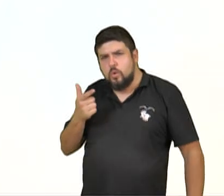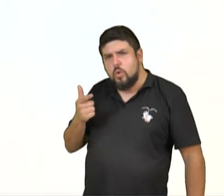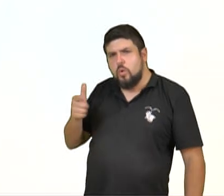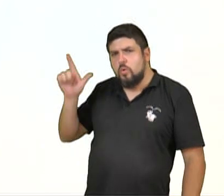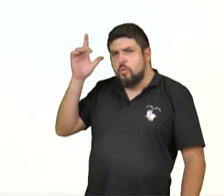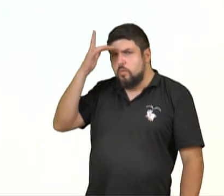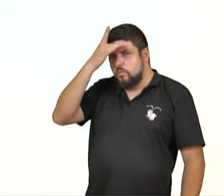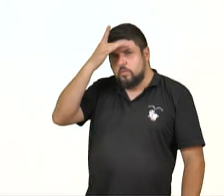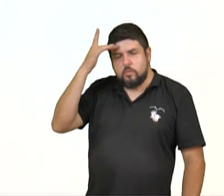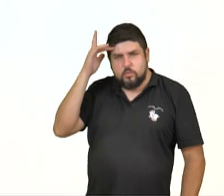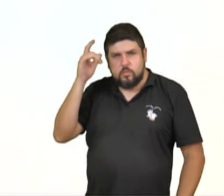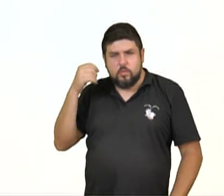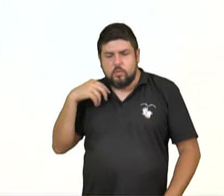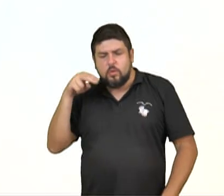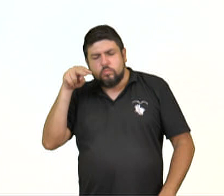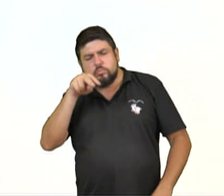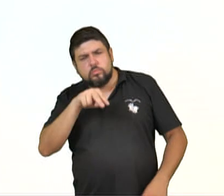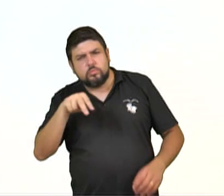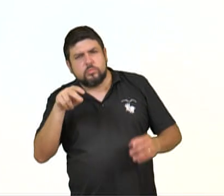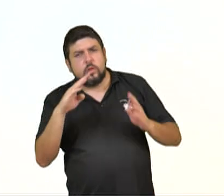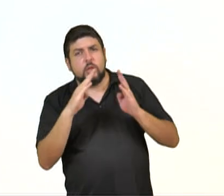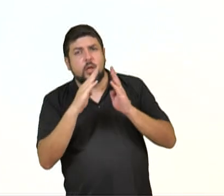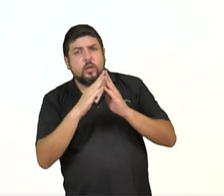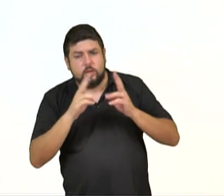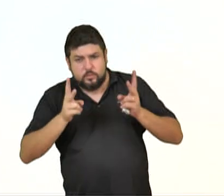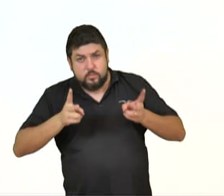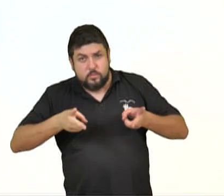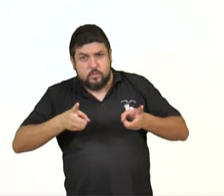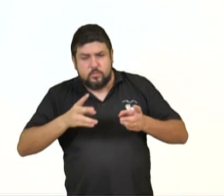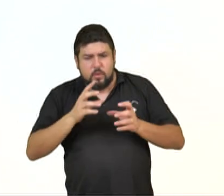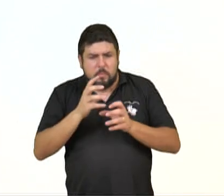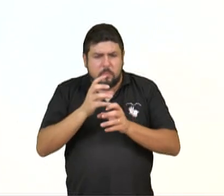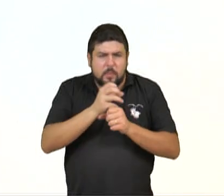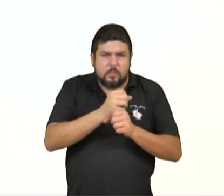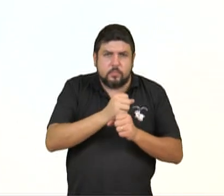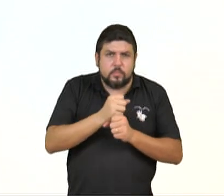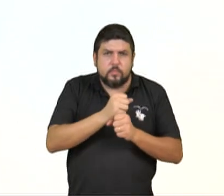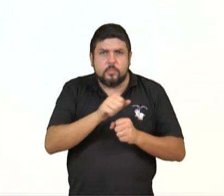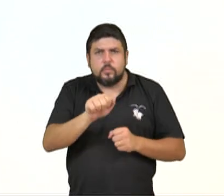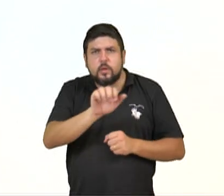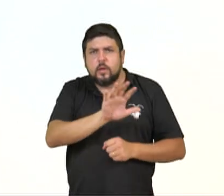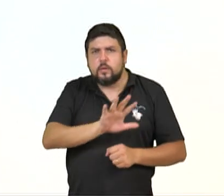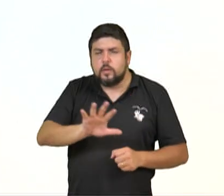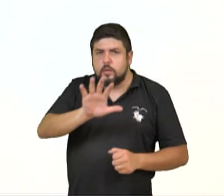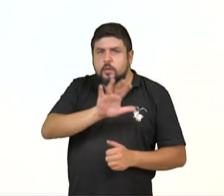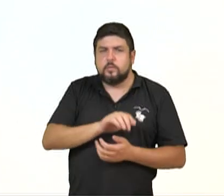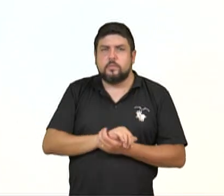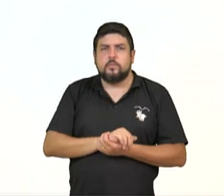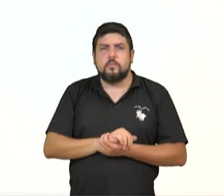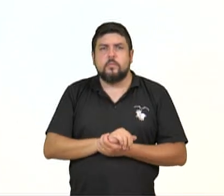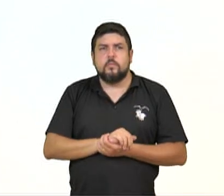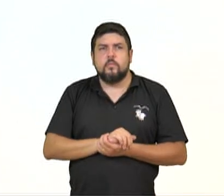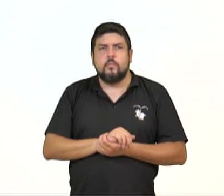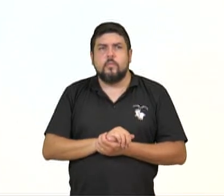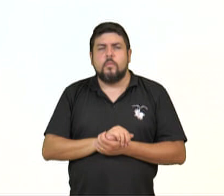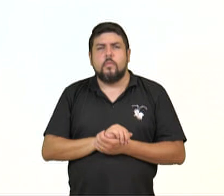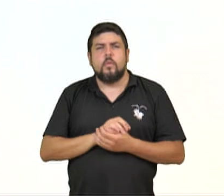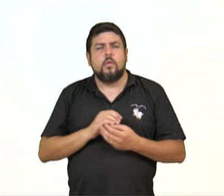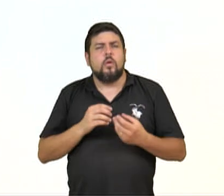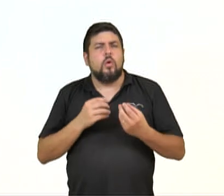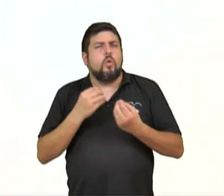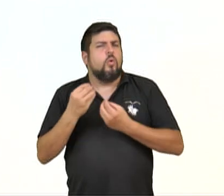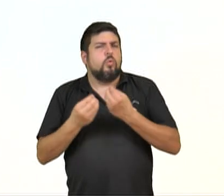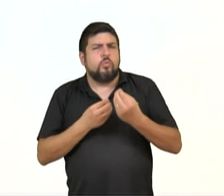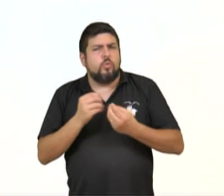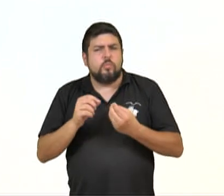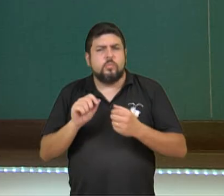dessa mesma casa de outra maneira, chegando também ao mesmo resultado anterior. De que forma essa pessoa pode ter representado